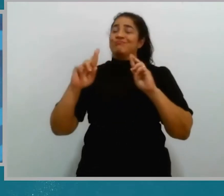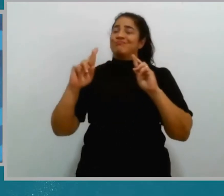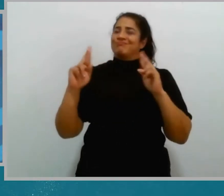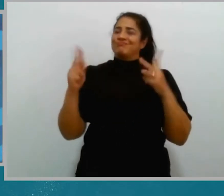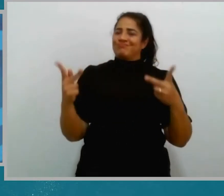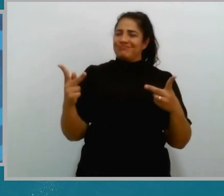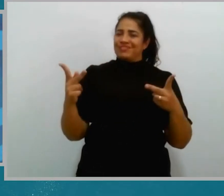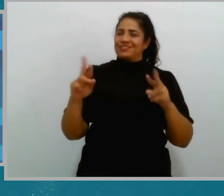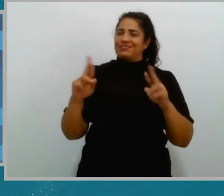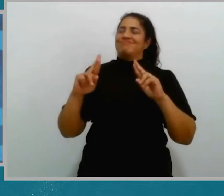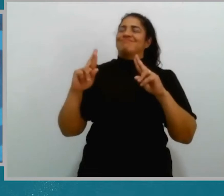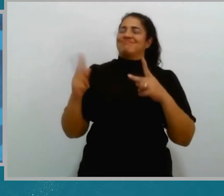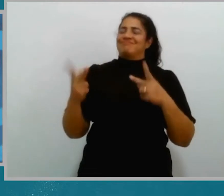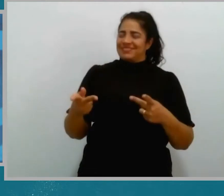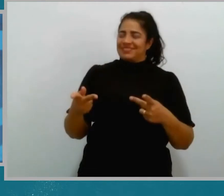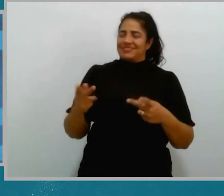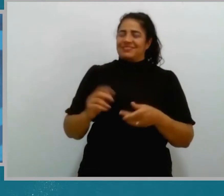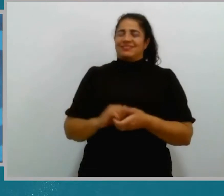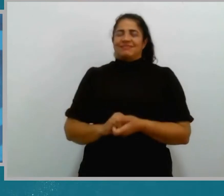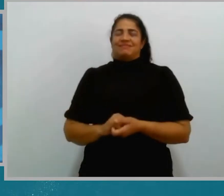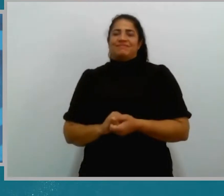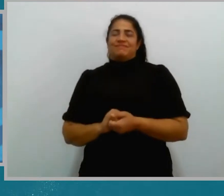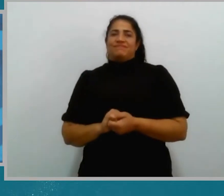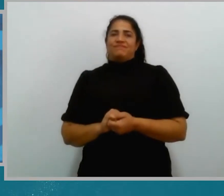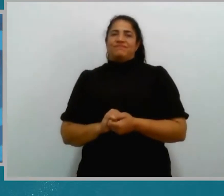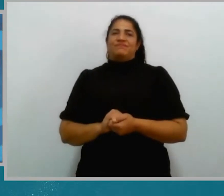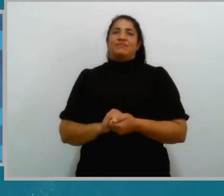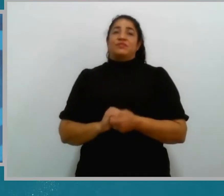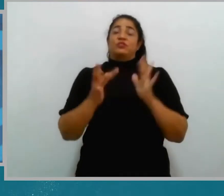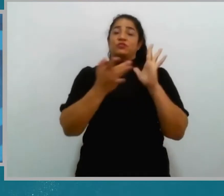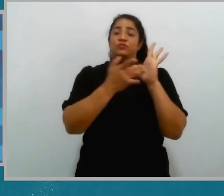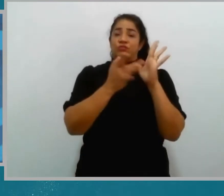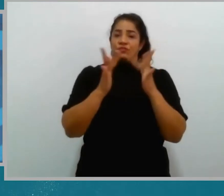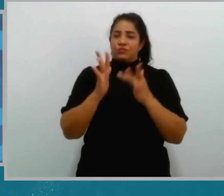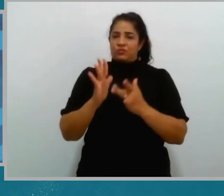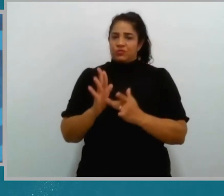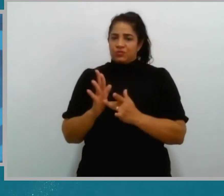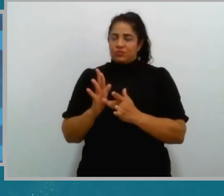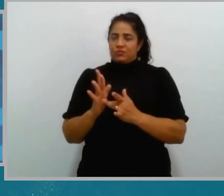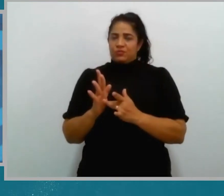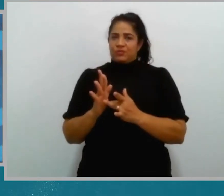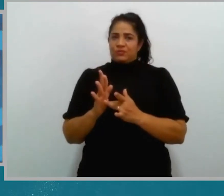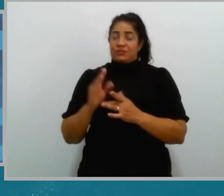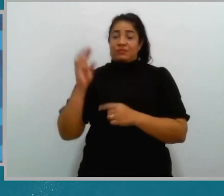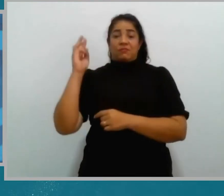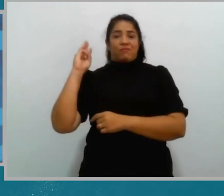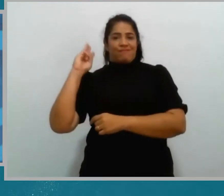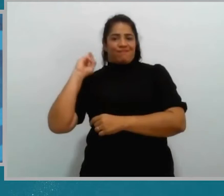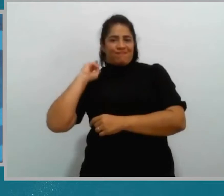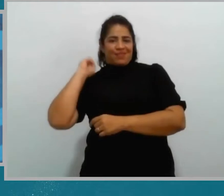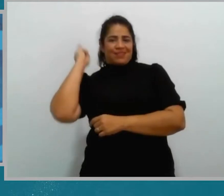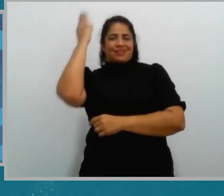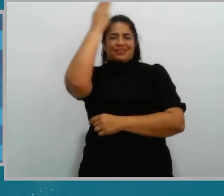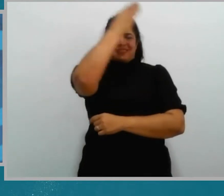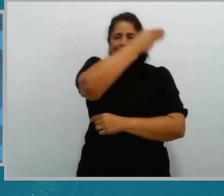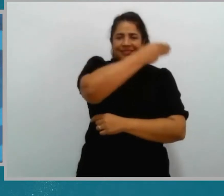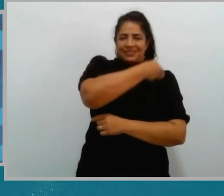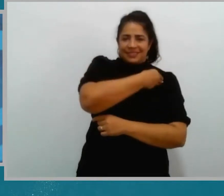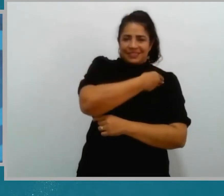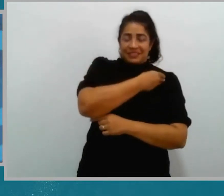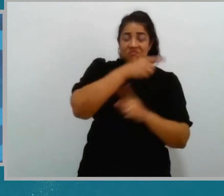Jesus, o que na Maria estava, no ventre da Maria,